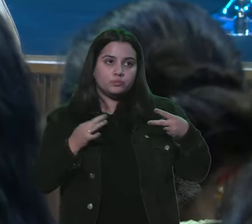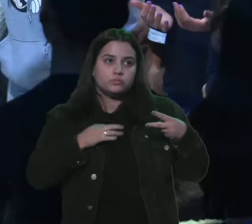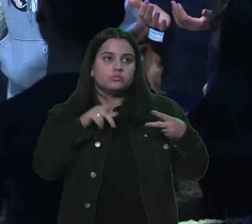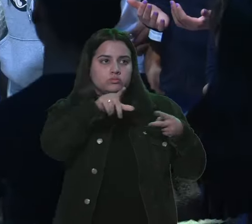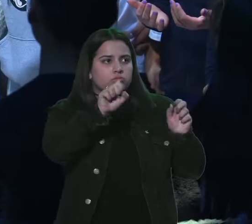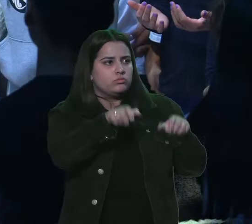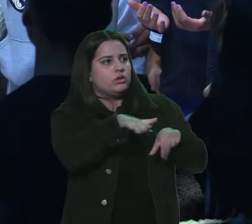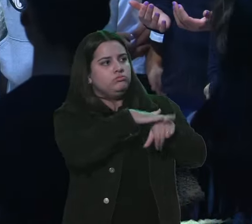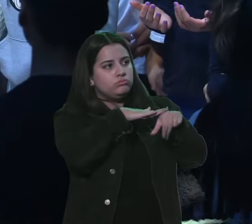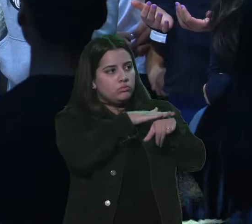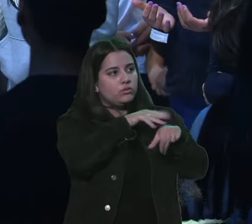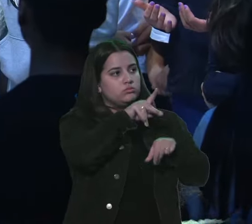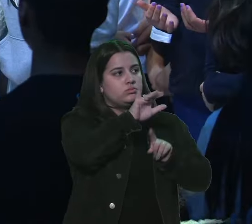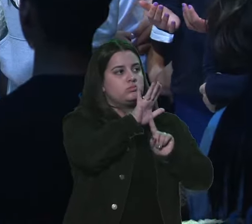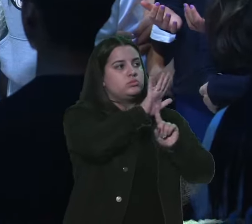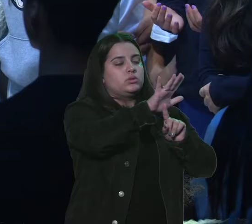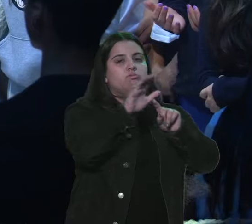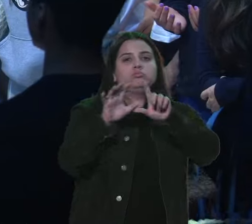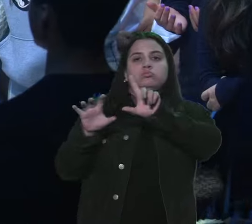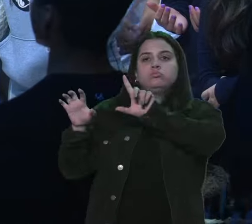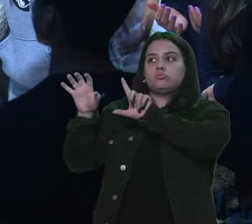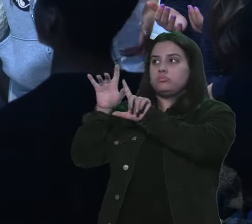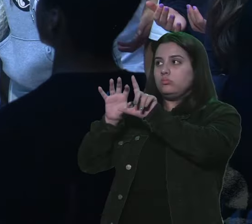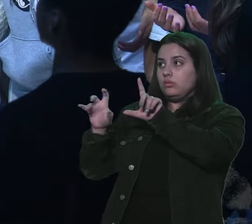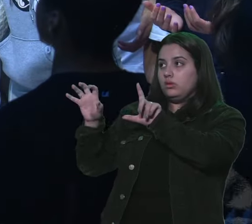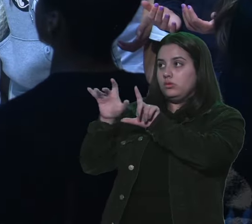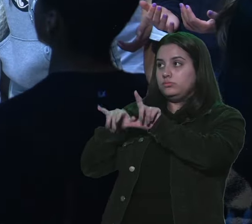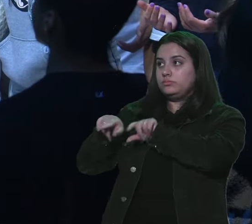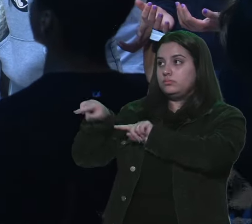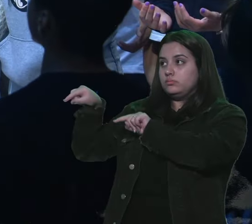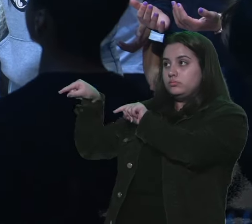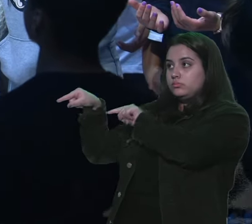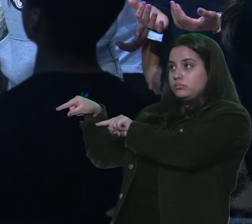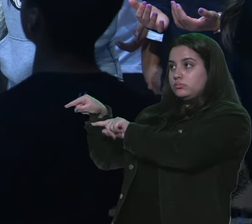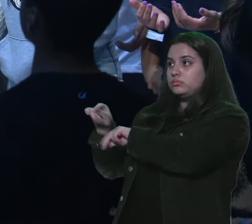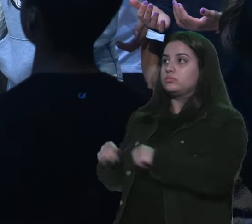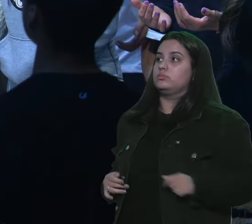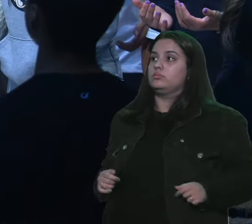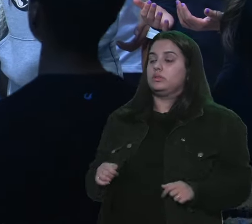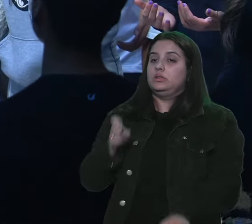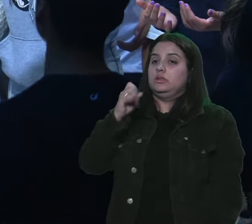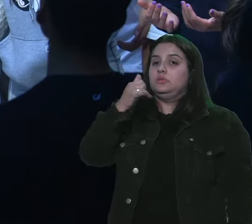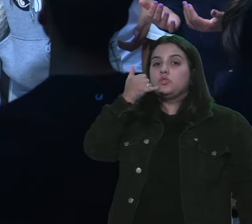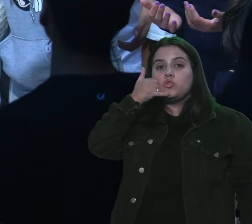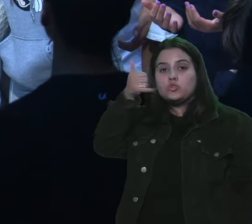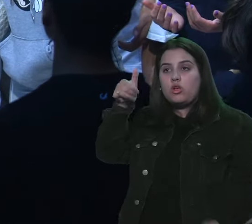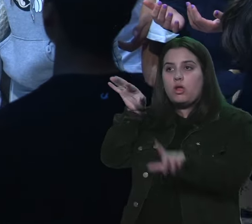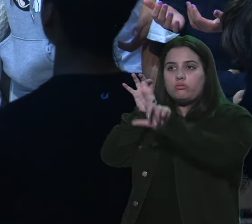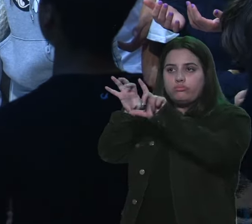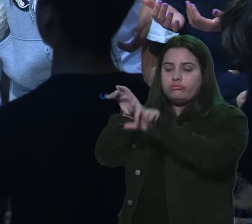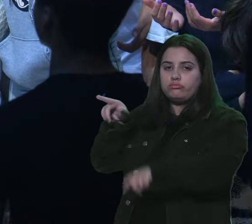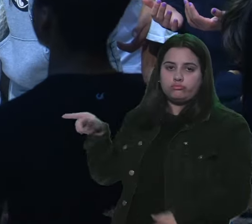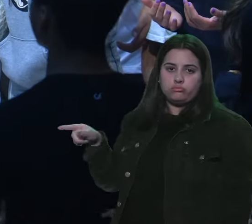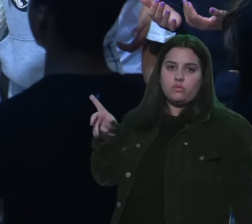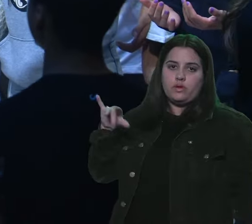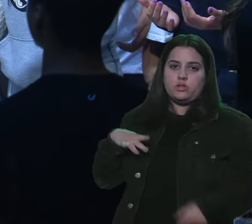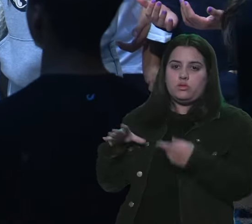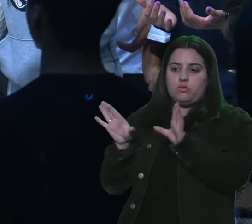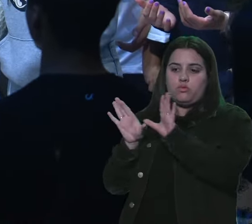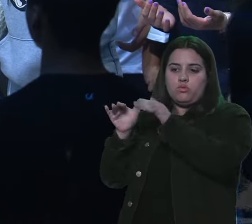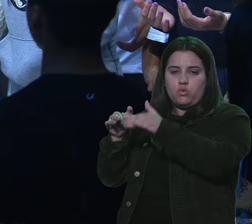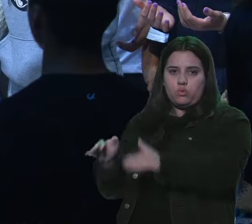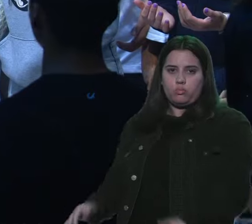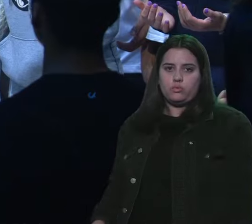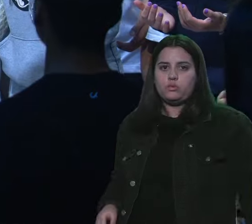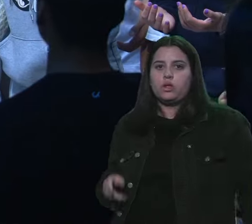eles vão apresentar esse QR Code que está ali no telão. Quando você aponta o celular, você cai num grupo aqui de igreja. E